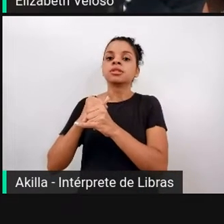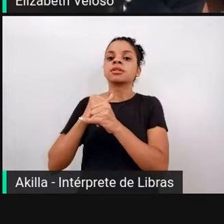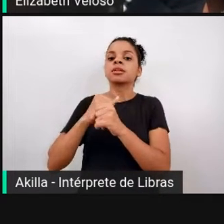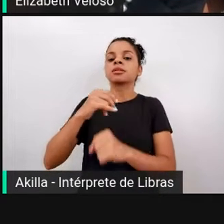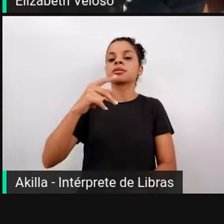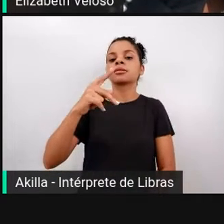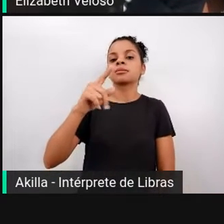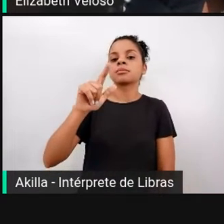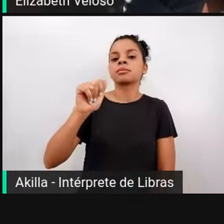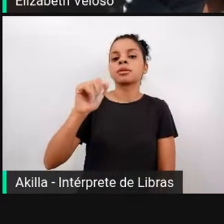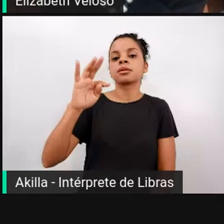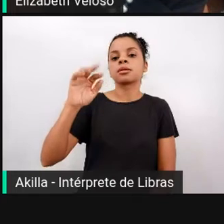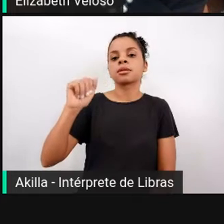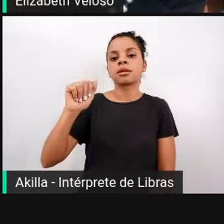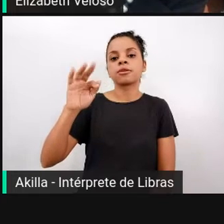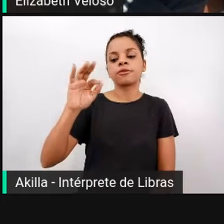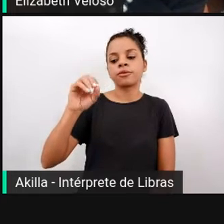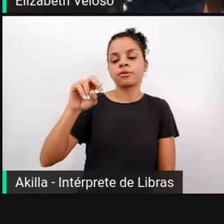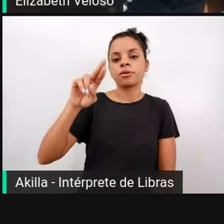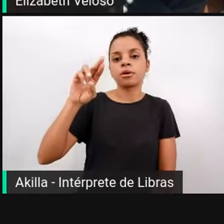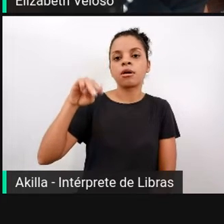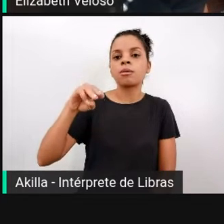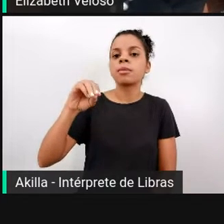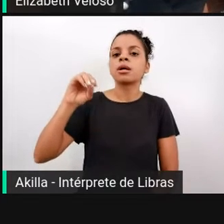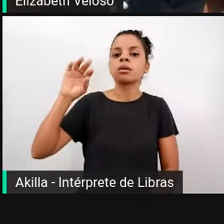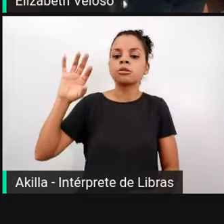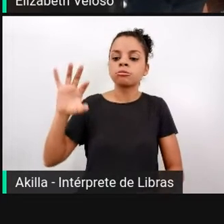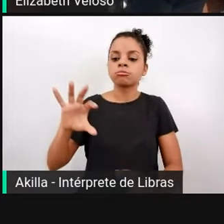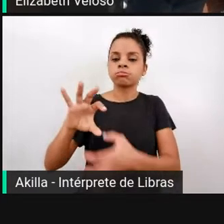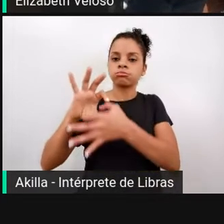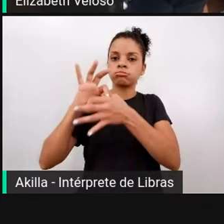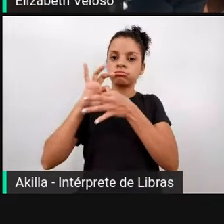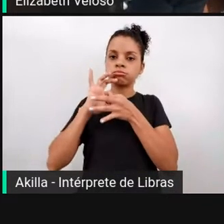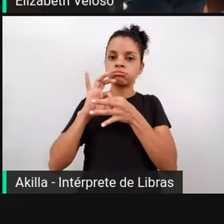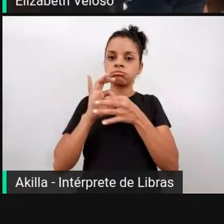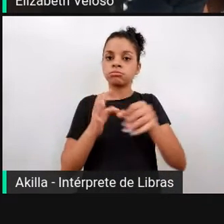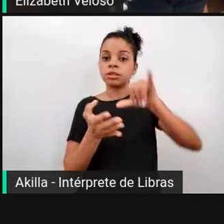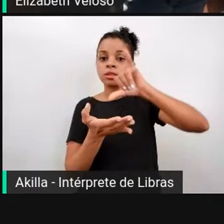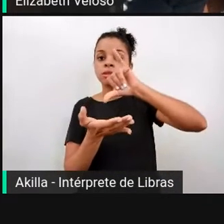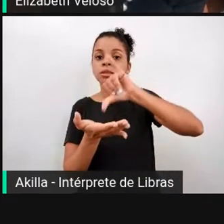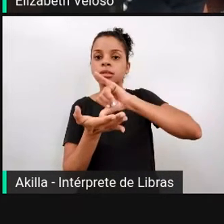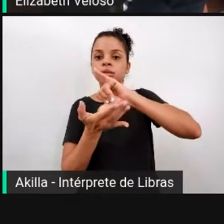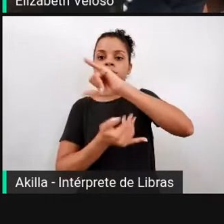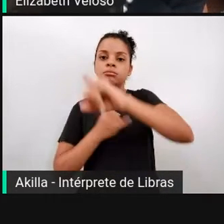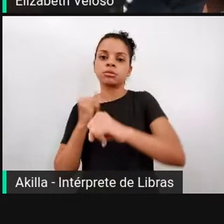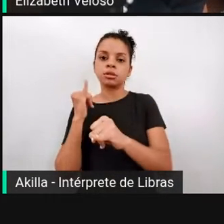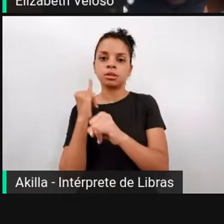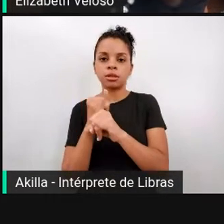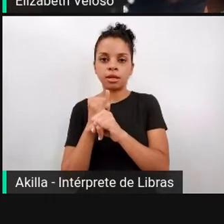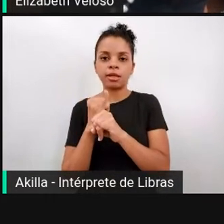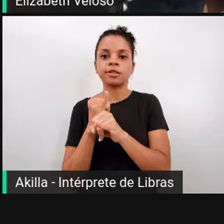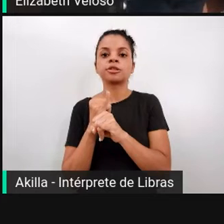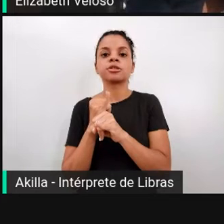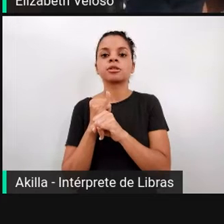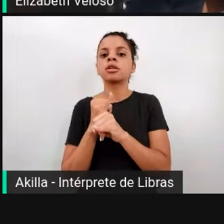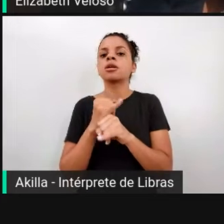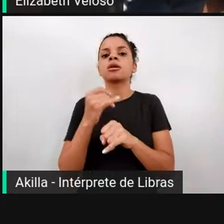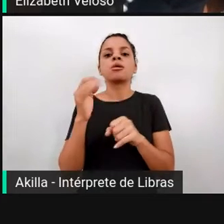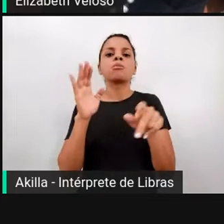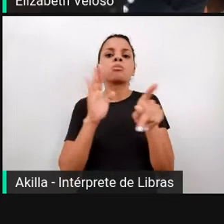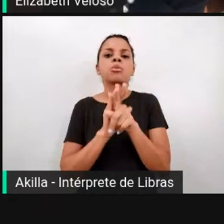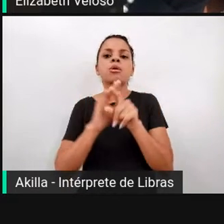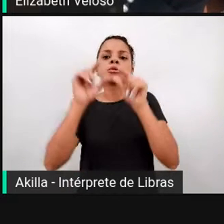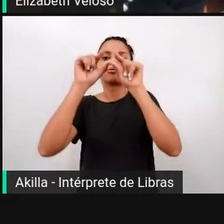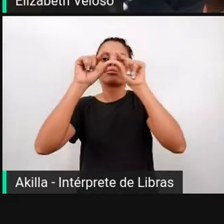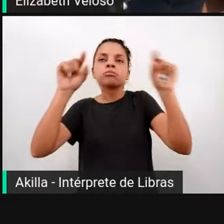uma posição de concentração de mercado, de centralidade no mercado de internet, basicamente o mercado de busca, o mercado